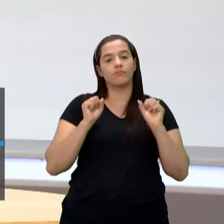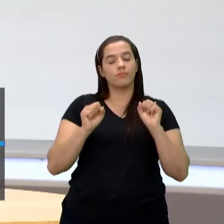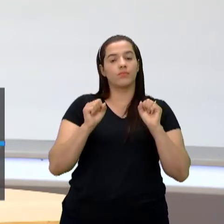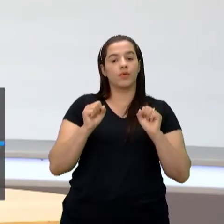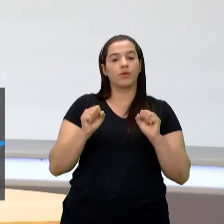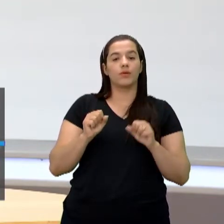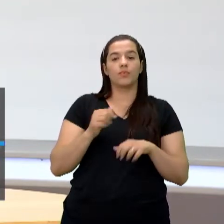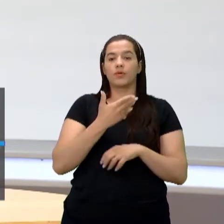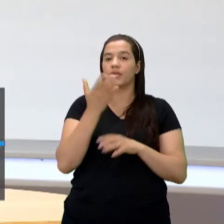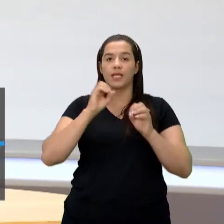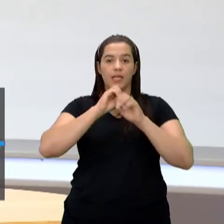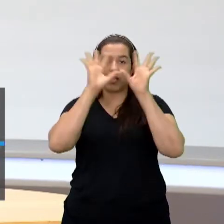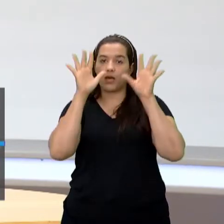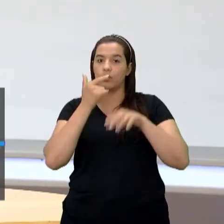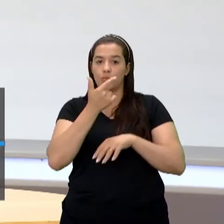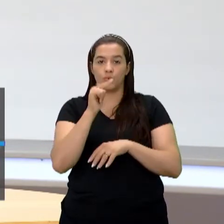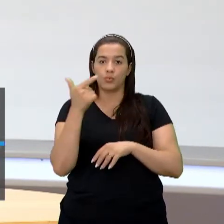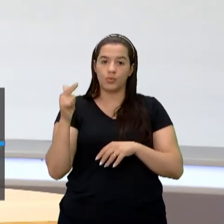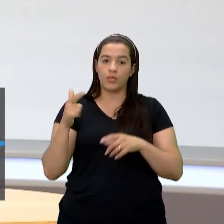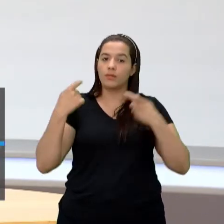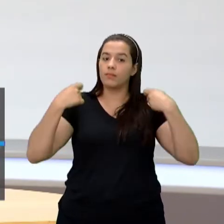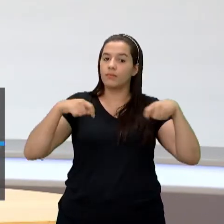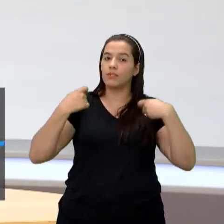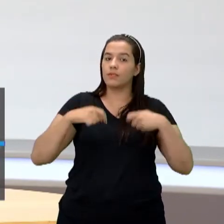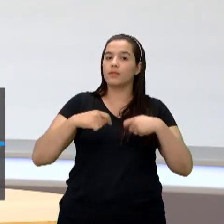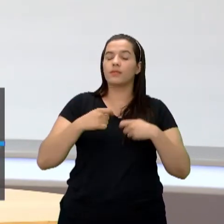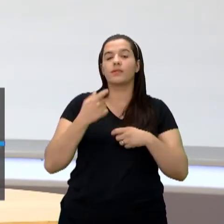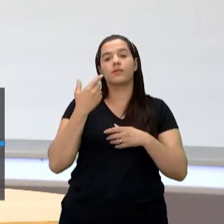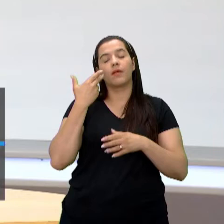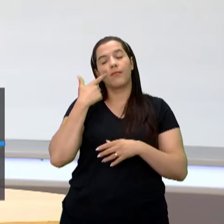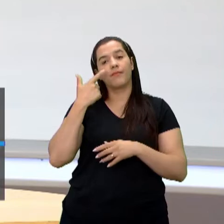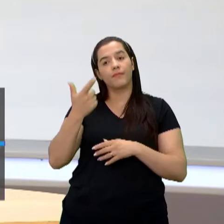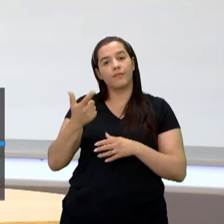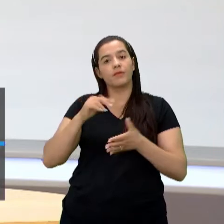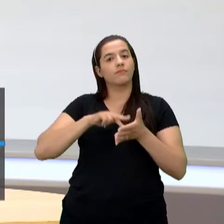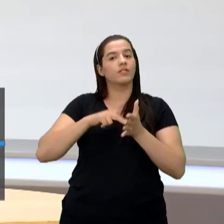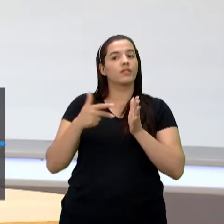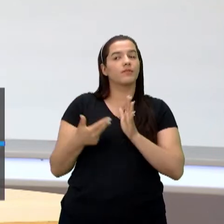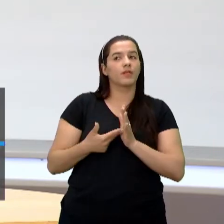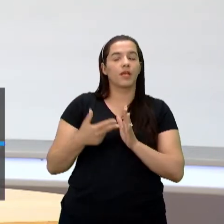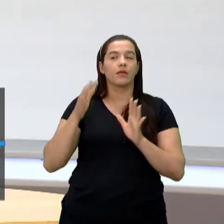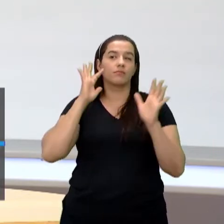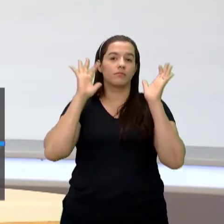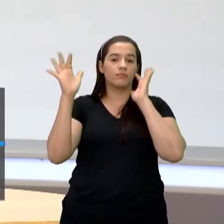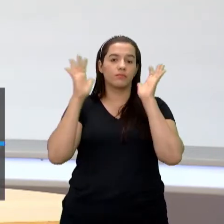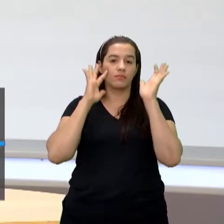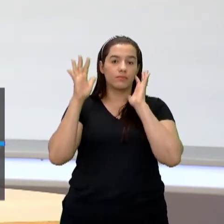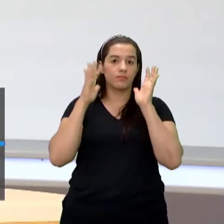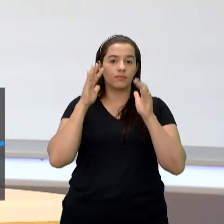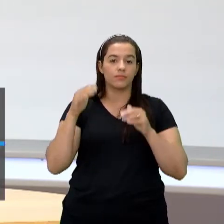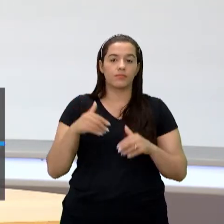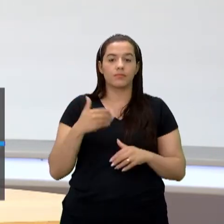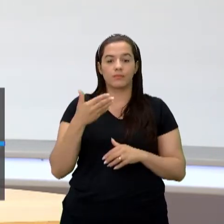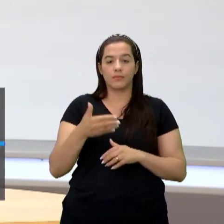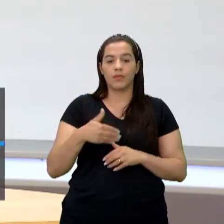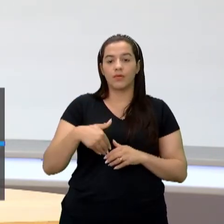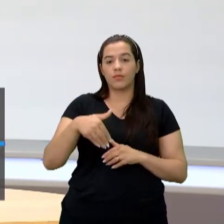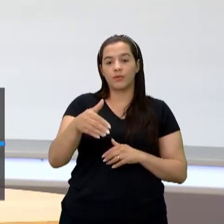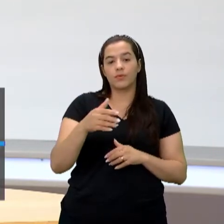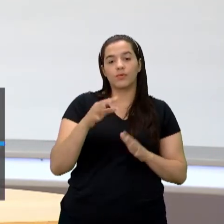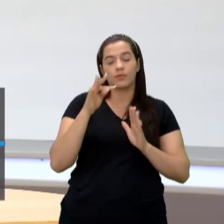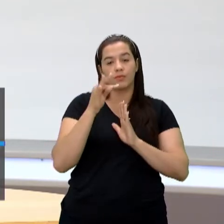está implícito precisa ser inferido por você, né? Então, a partir daquele texto,